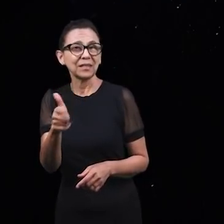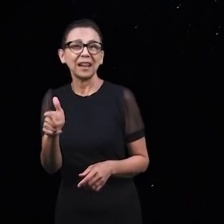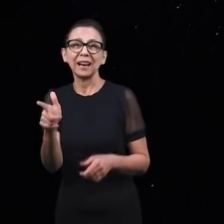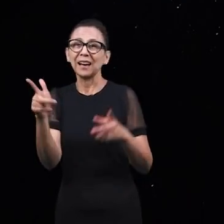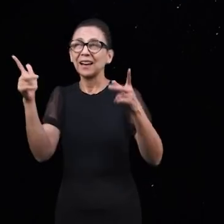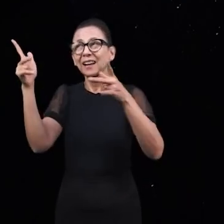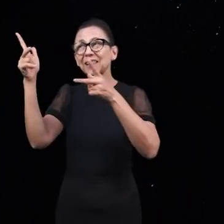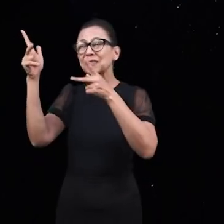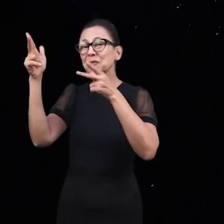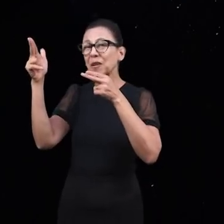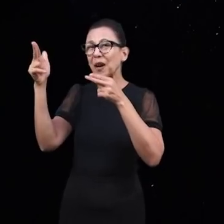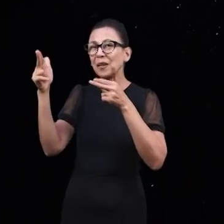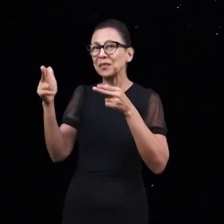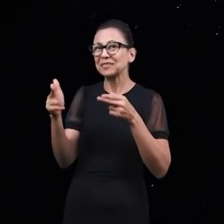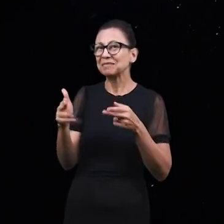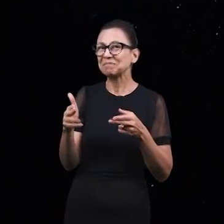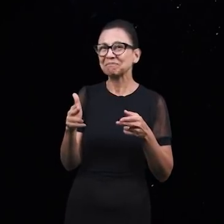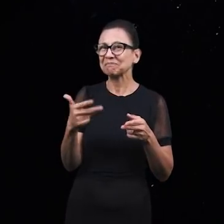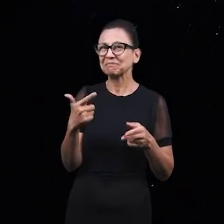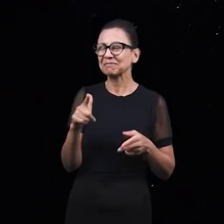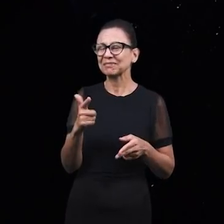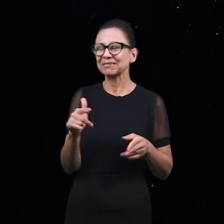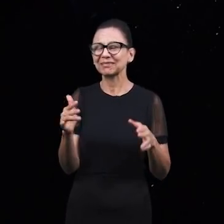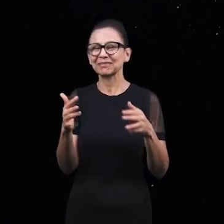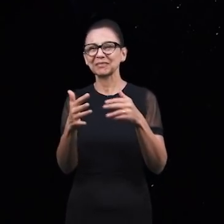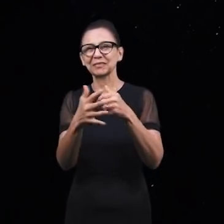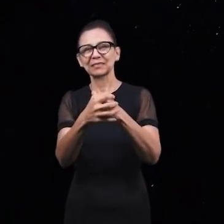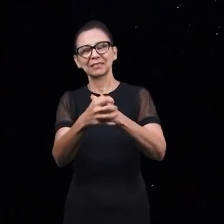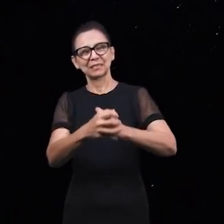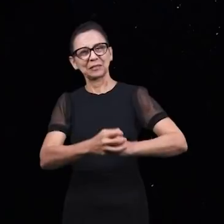há, não há.